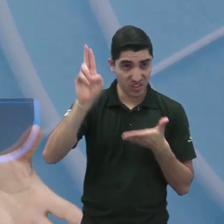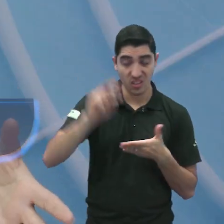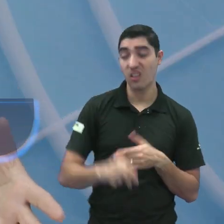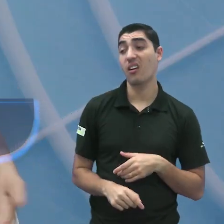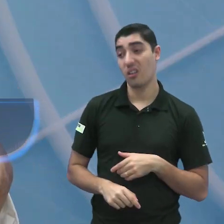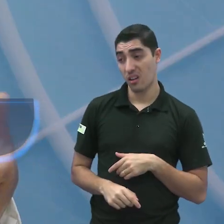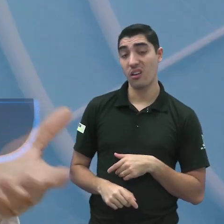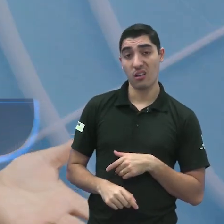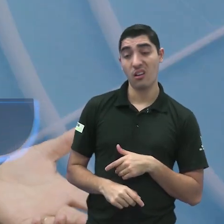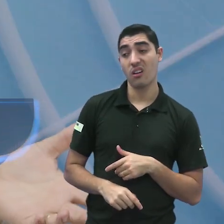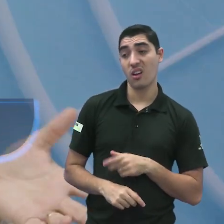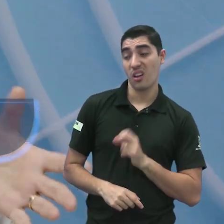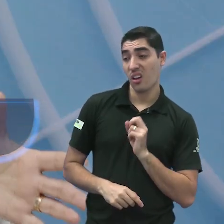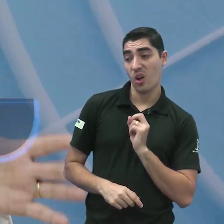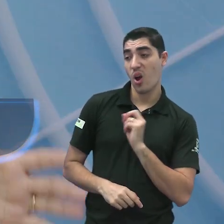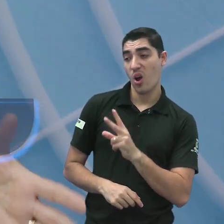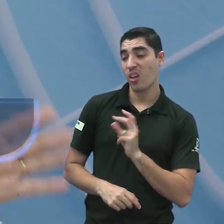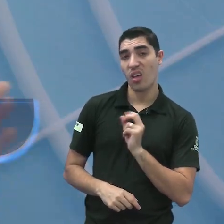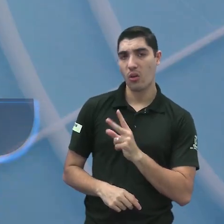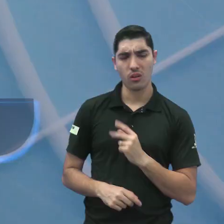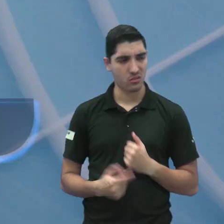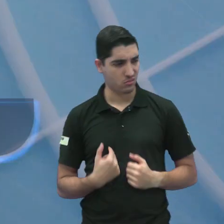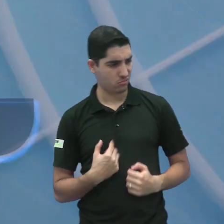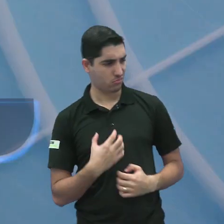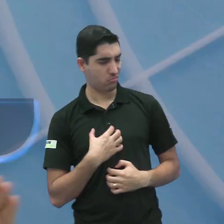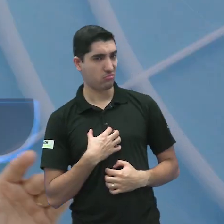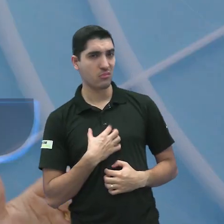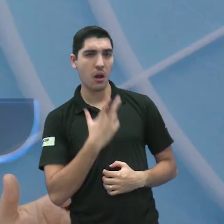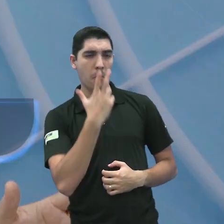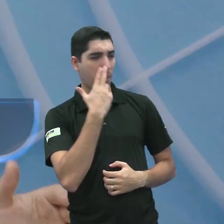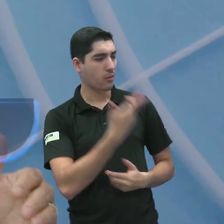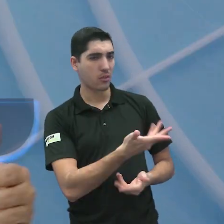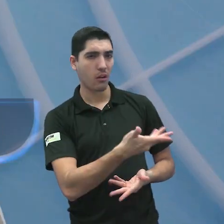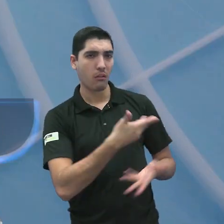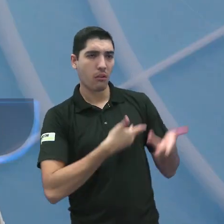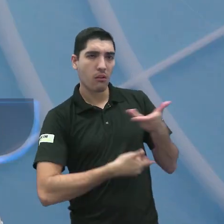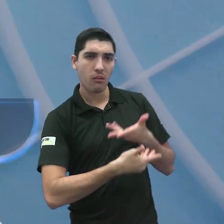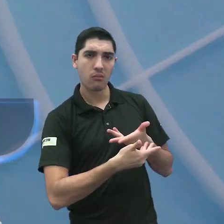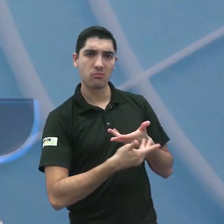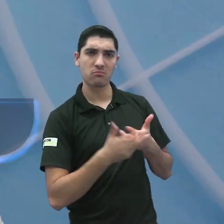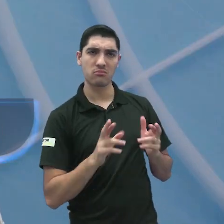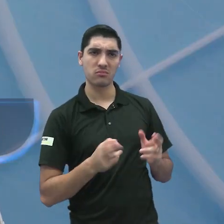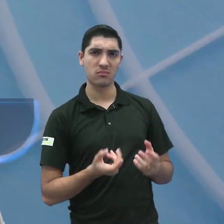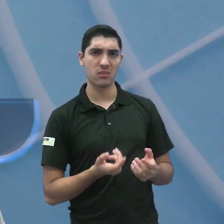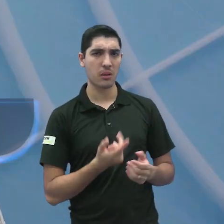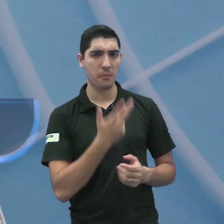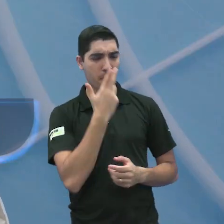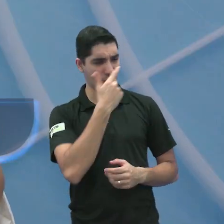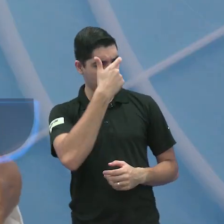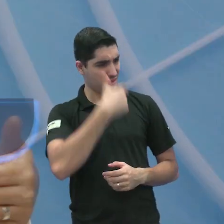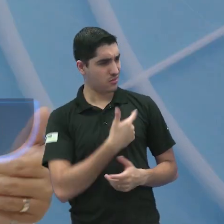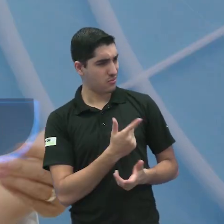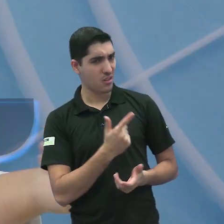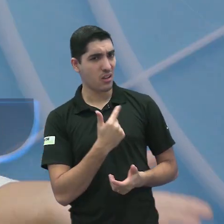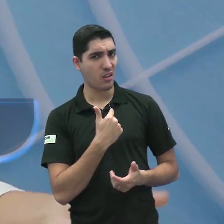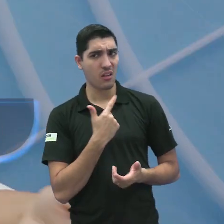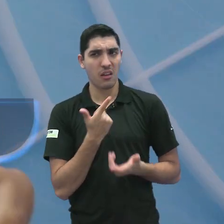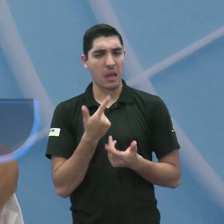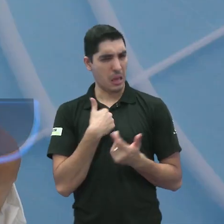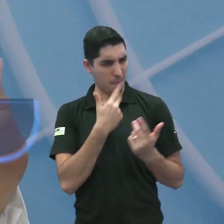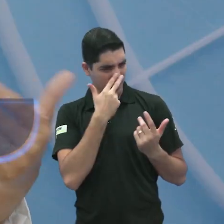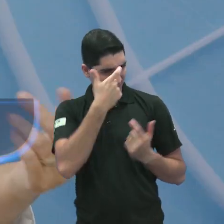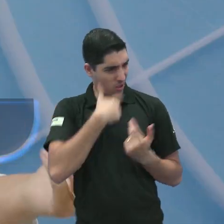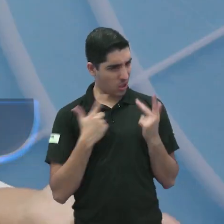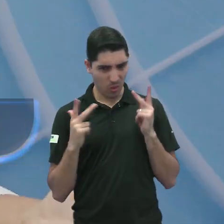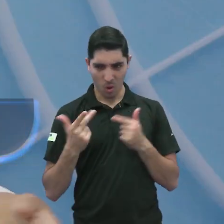nenhum apoio específico. Eu fui tratada como qualquer outro aluno, inclusive alunos jovens